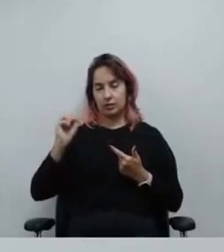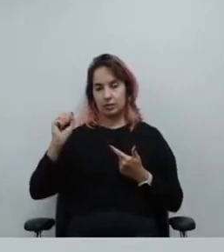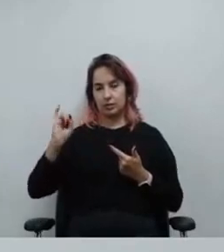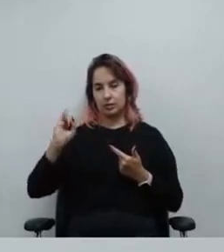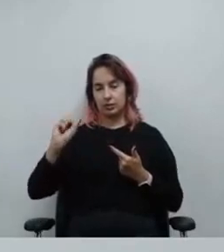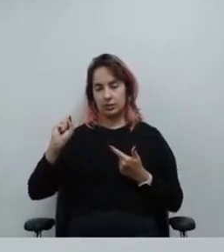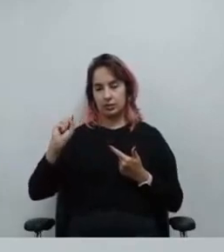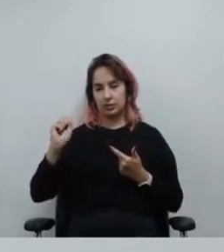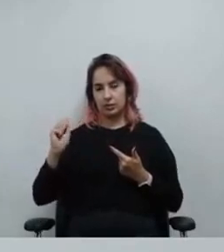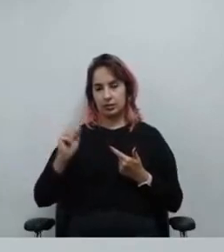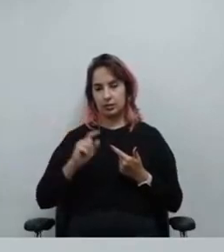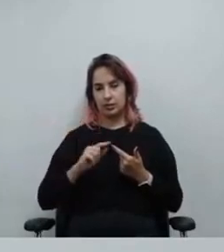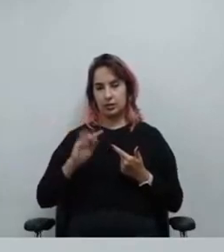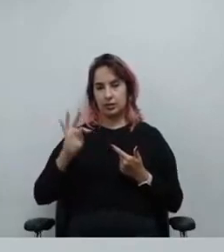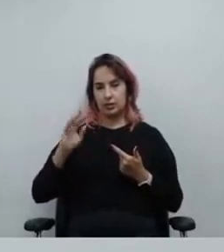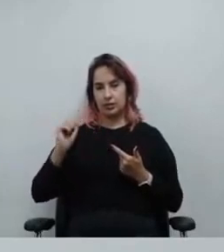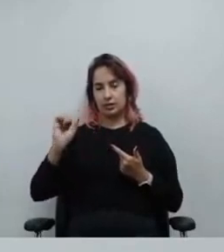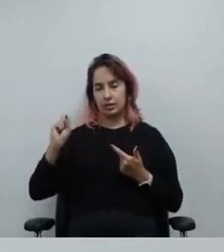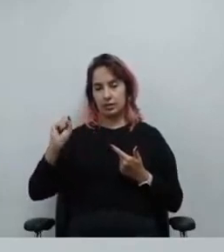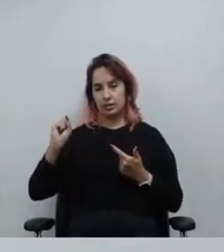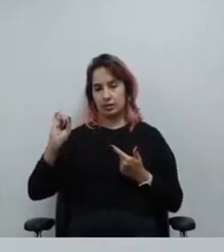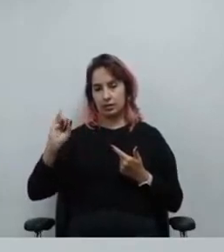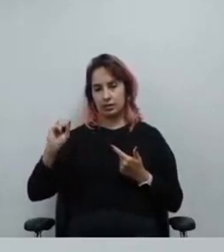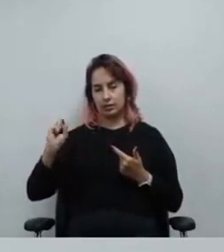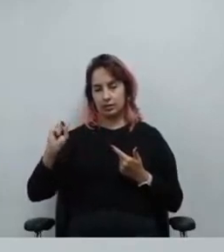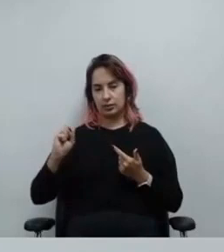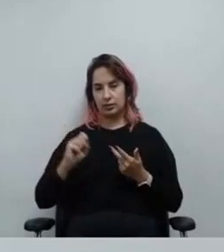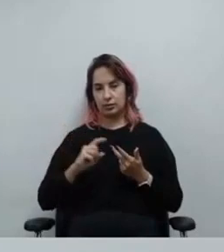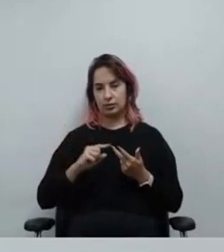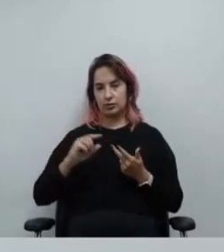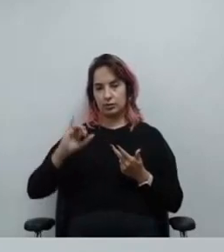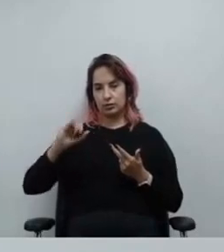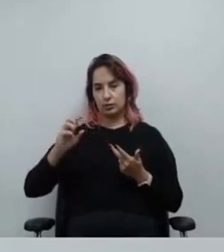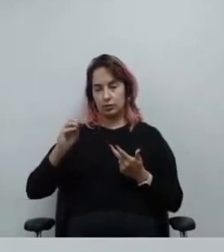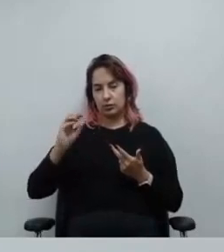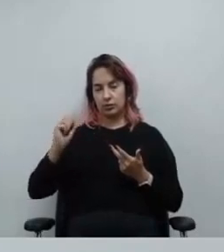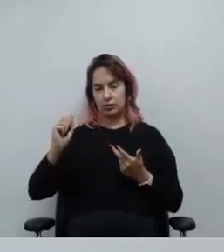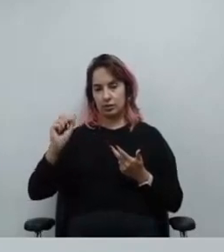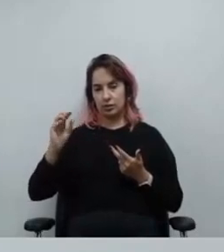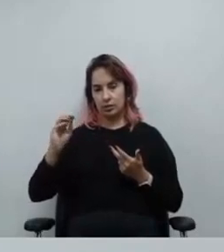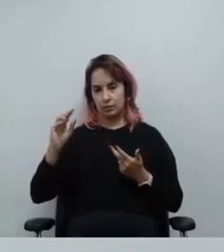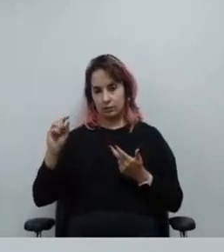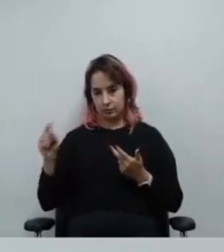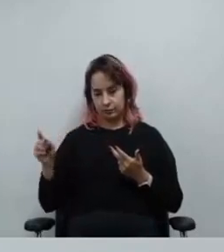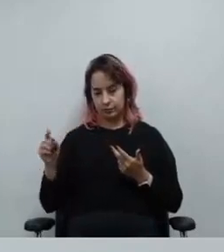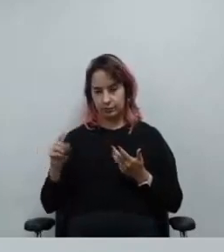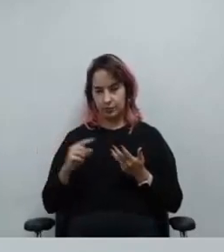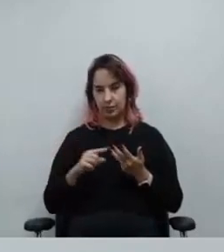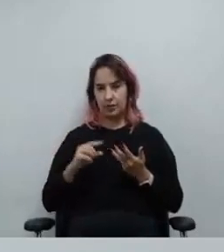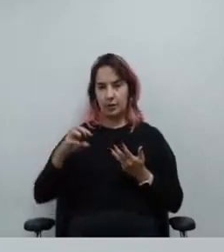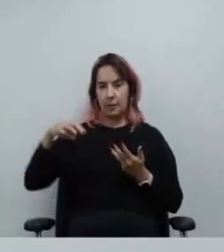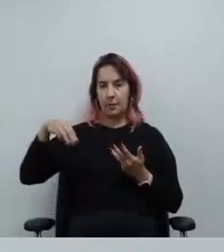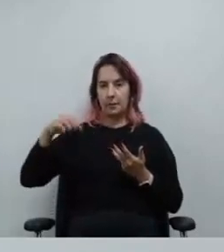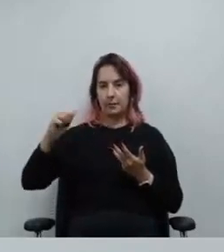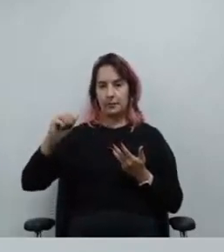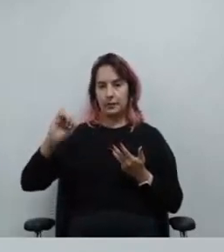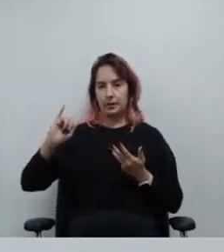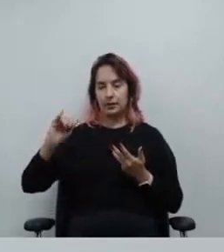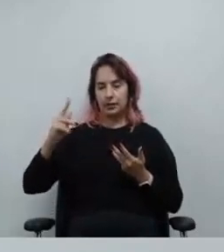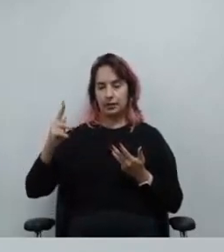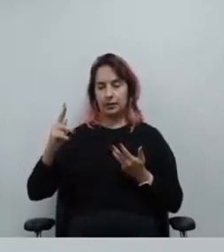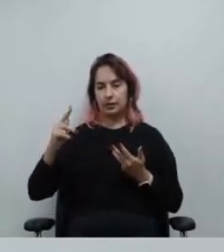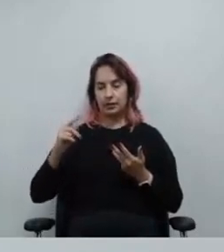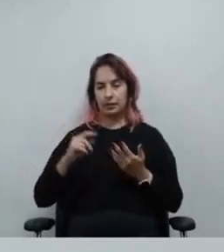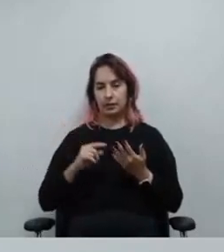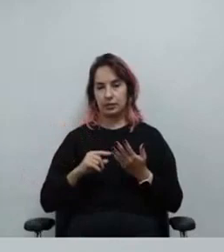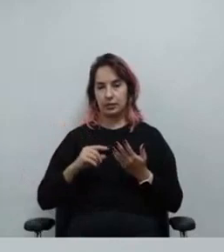Campos, Tassis Almeida Caires, João Gabriel Monteiro e Silva, Mike Douglas Muniz